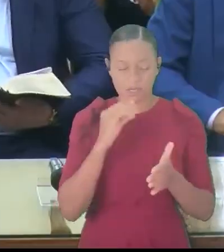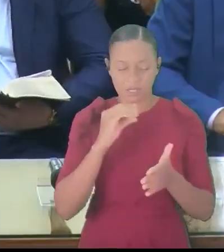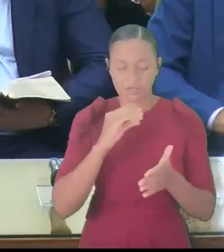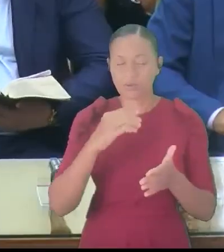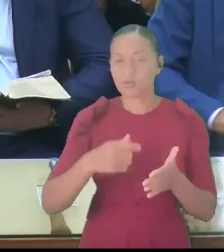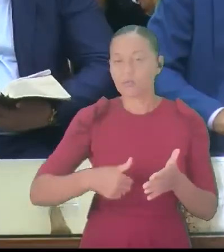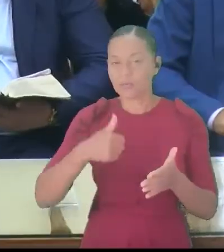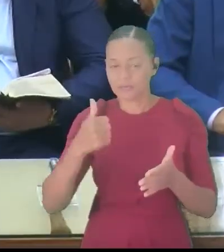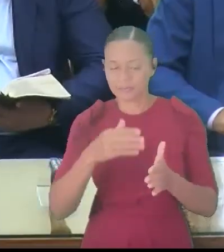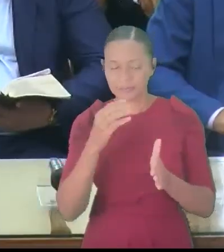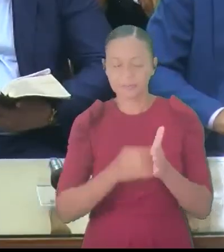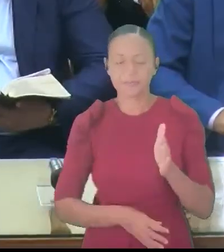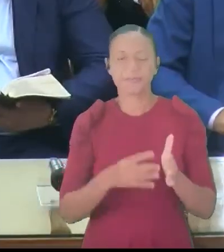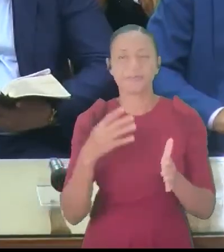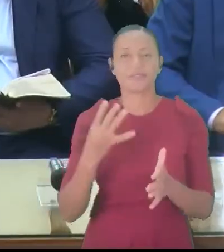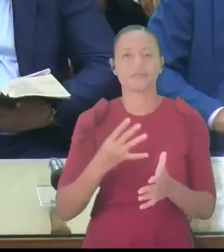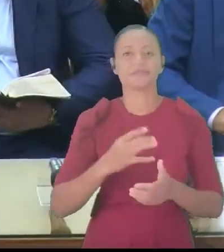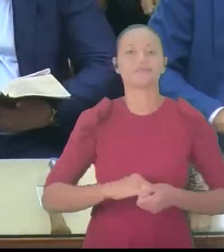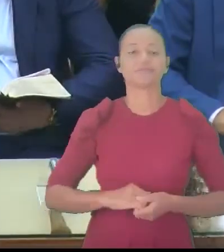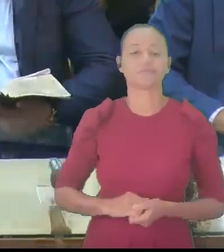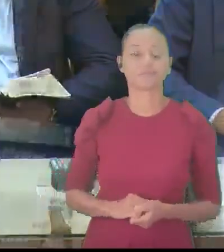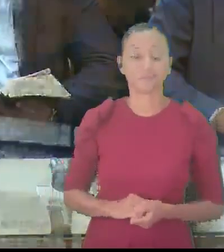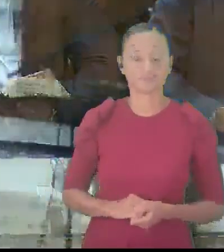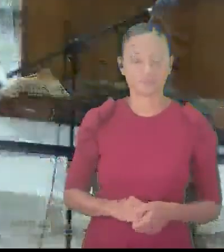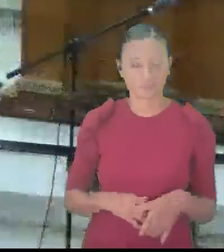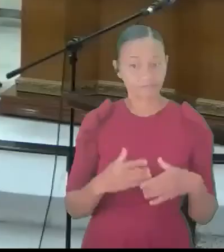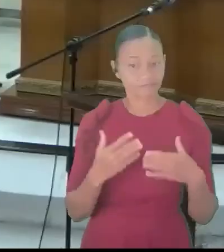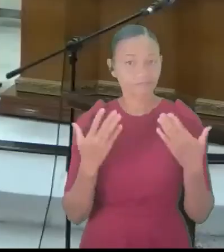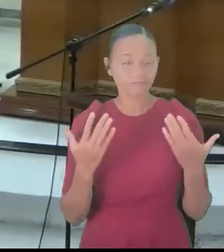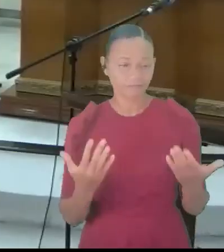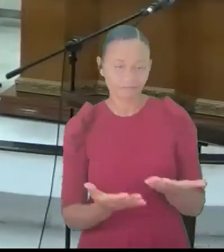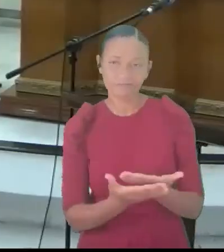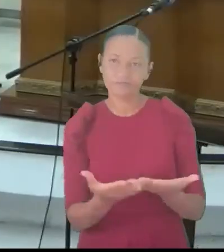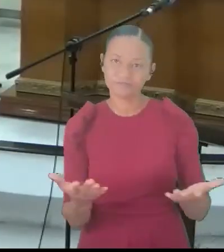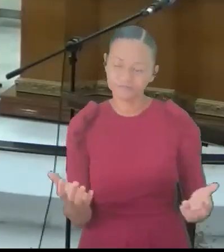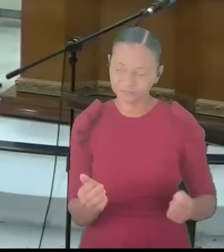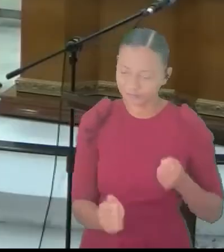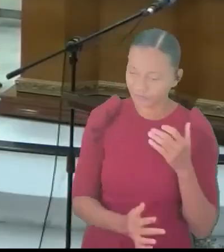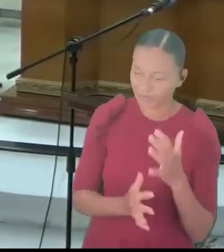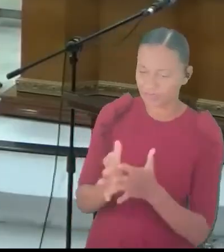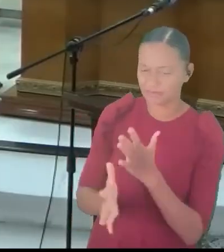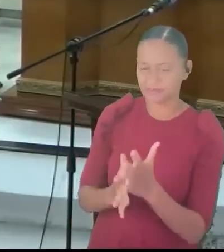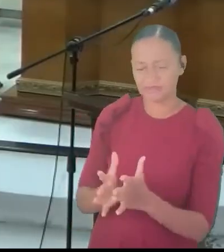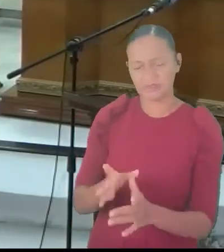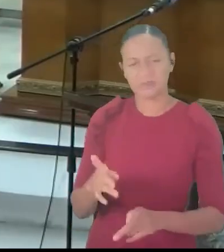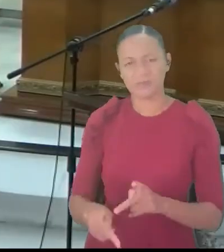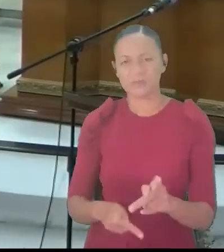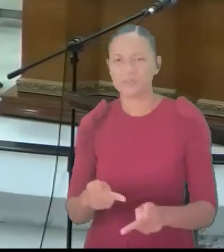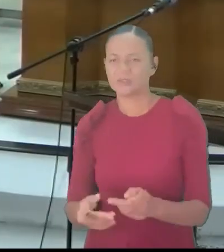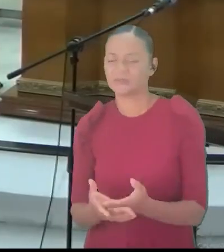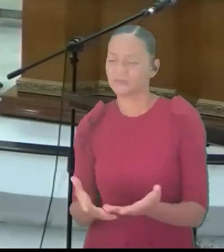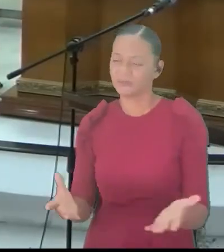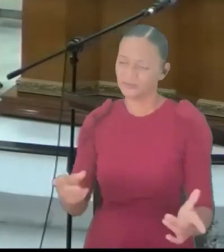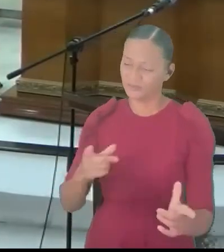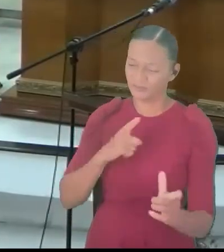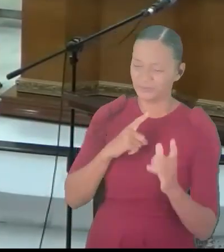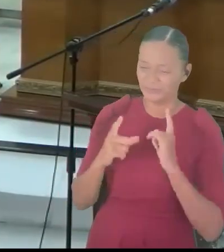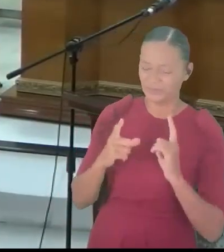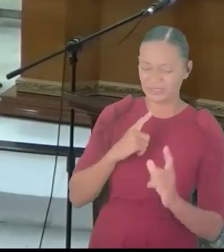1. Capítulo 4, versículo 1. Glória a Deus. E estando eles falando ao povo, sobrevieram